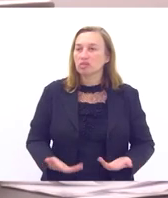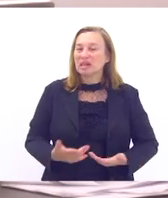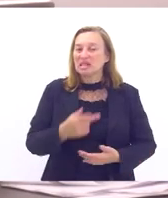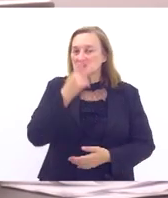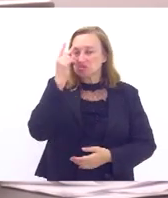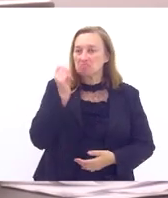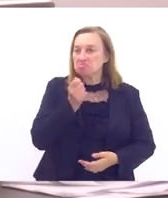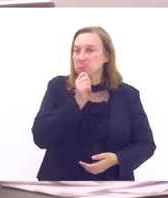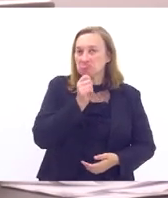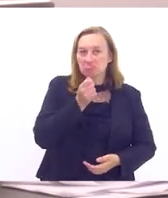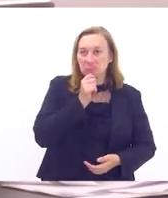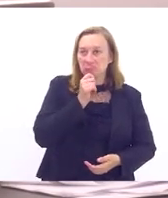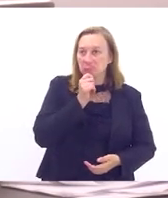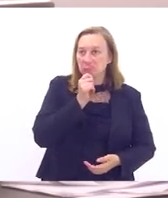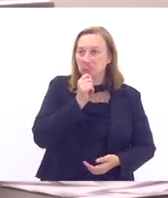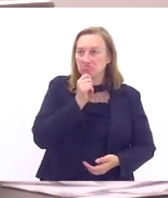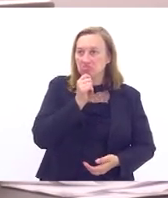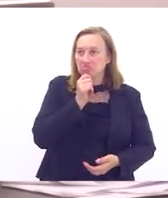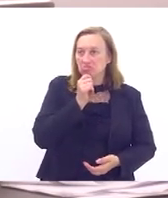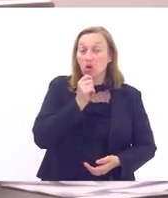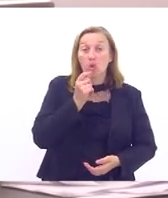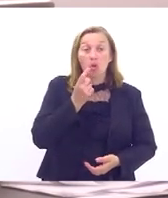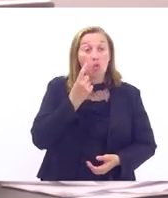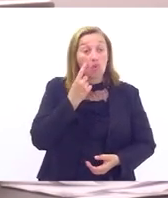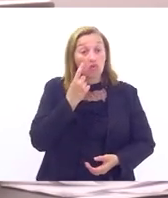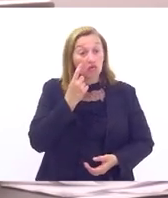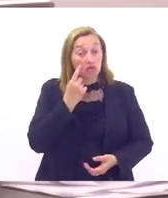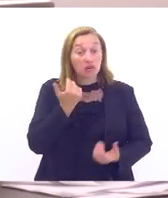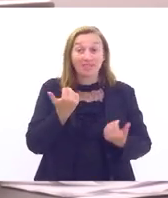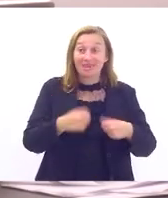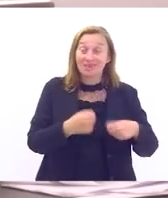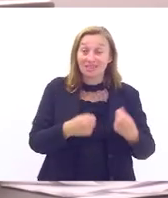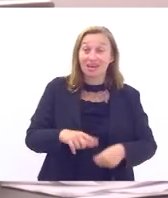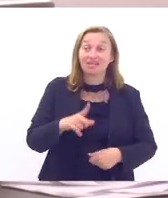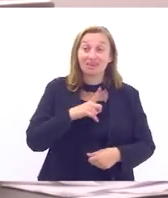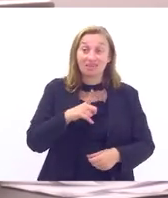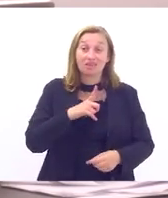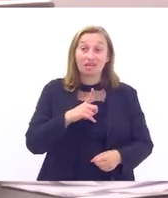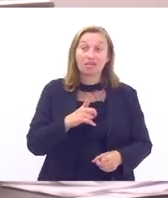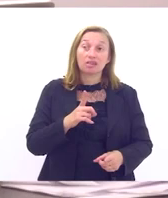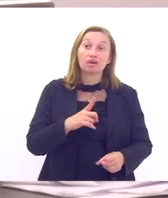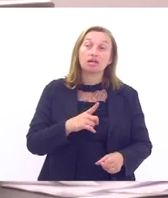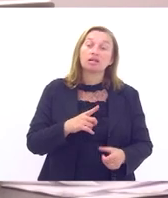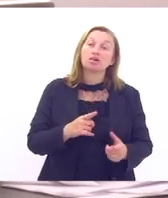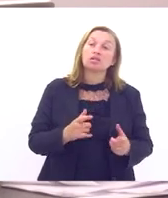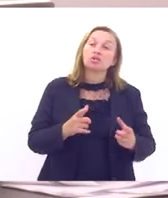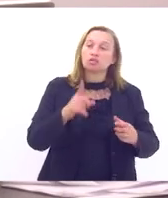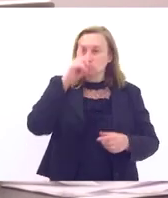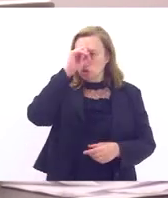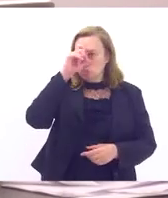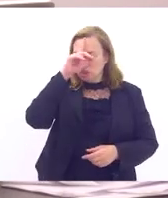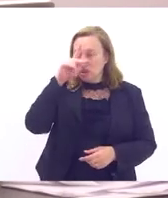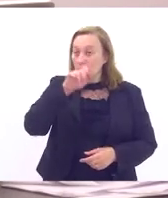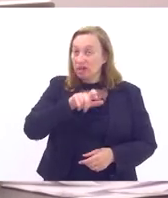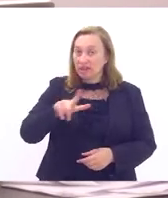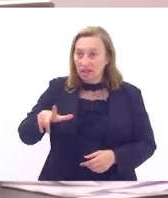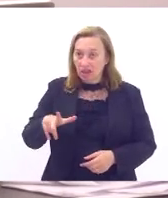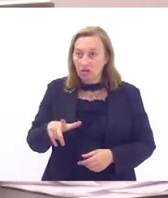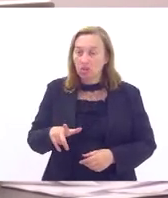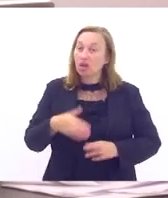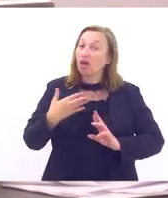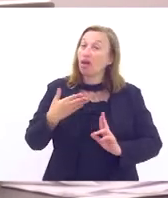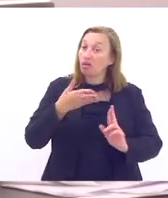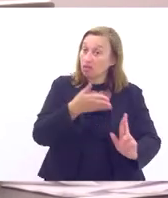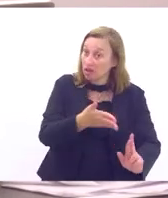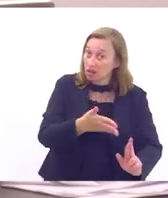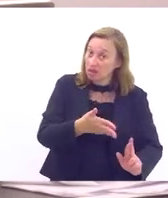Ninguém levou em consideração a situação calamitosa em que se encontrava o Hospital Sanatório Penal, que é a